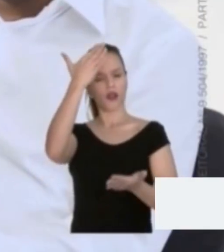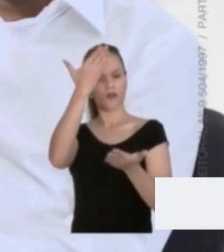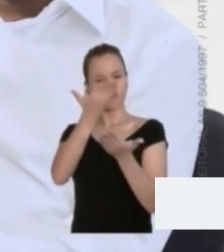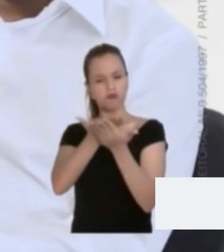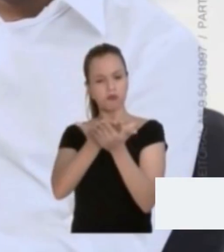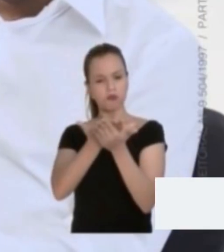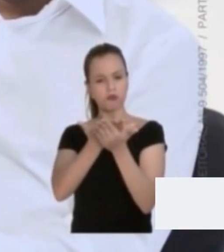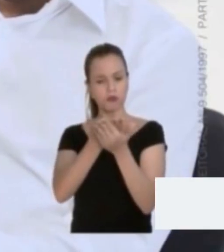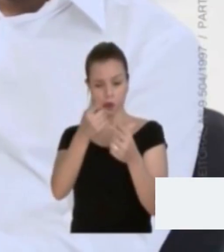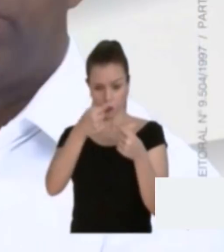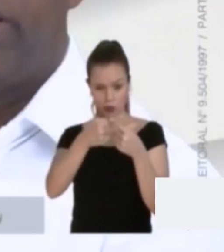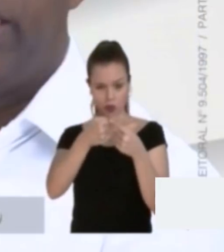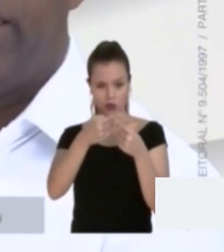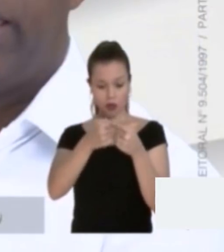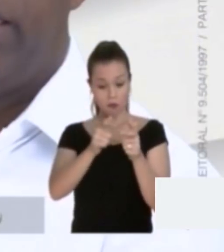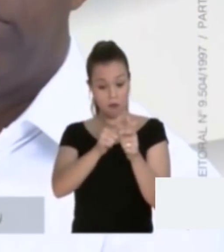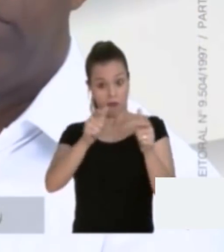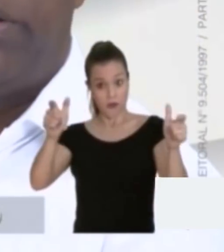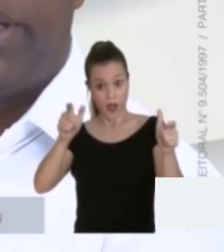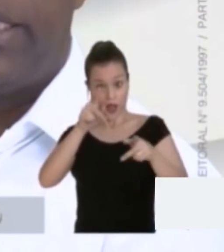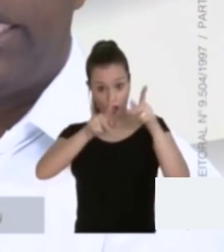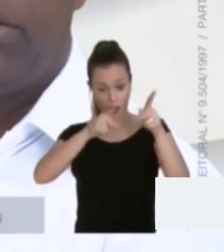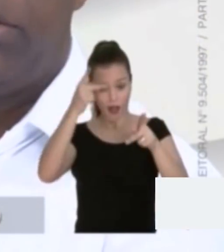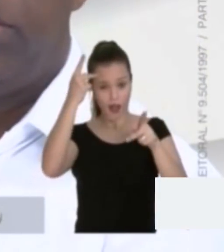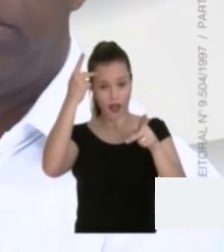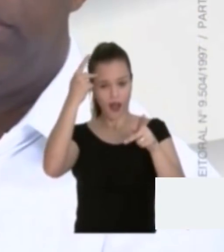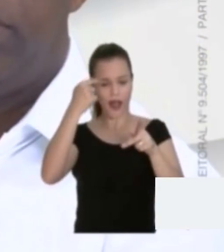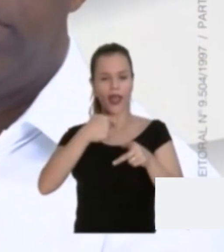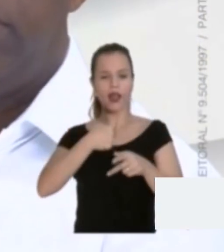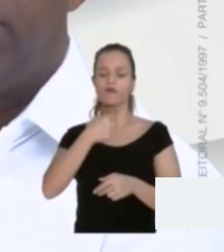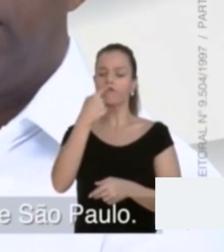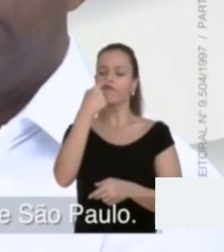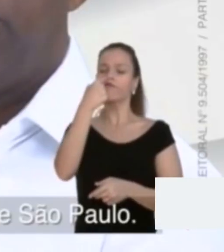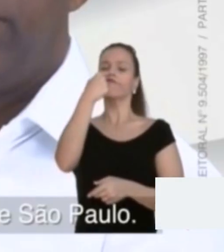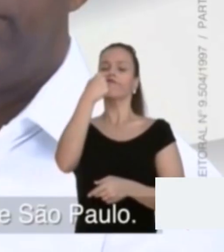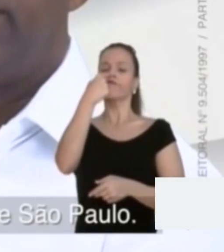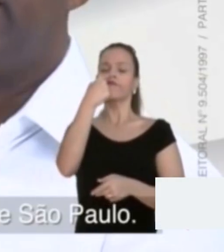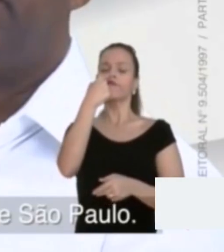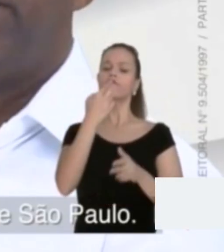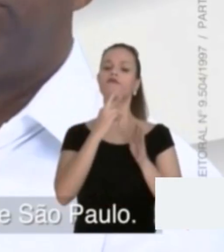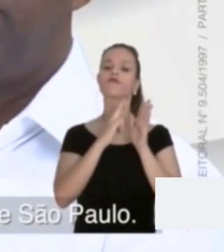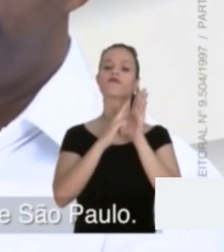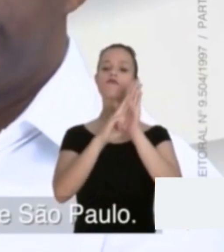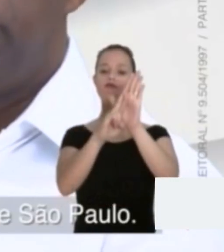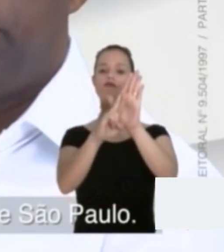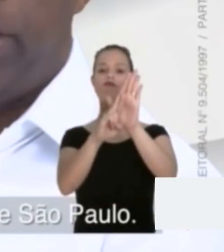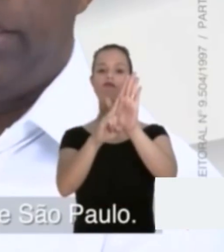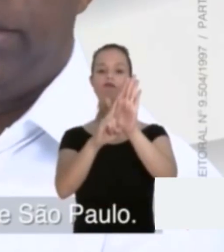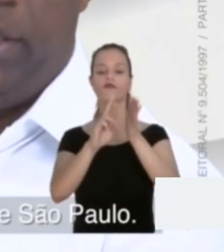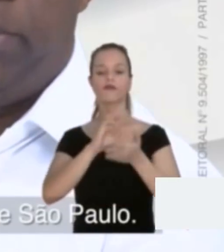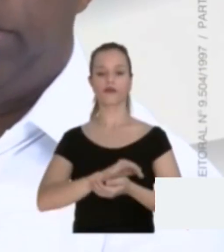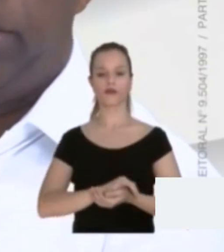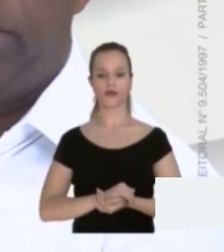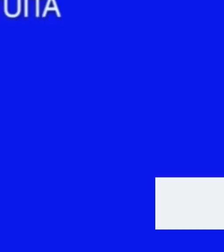Paulo, porque aquilo que eu represento é o que diz respeito à maioria da população de São Paulo.